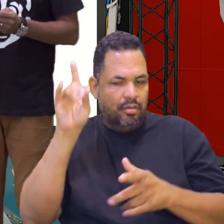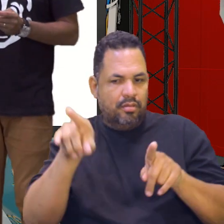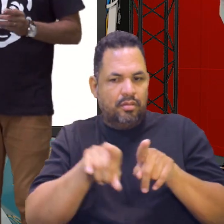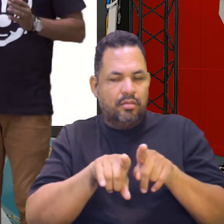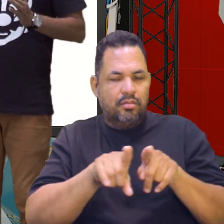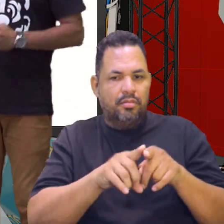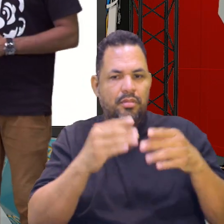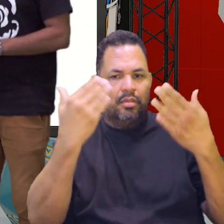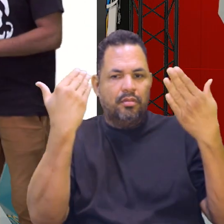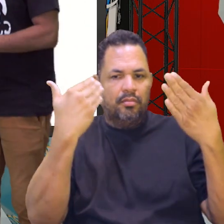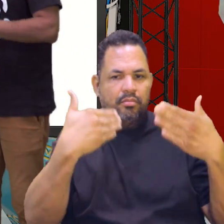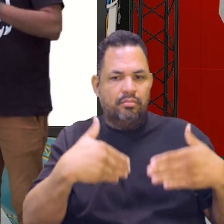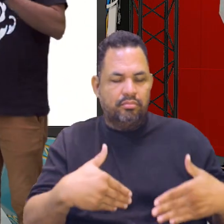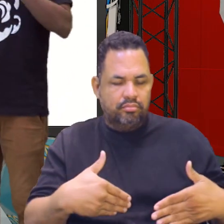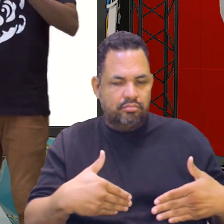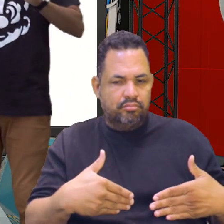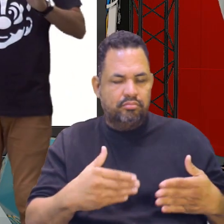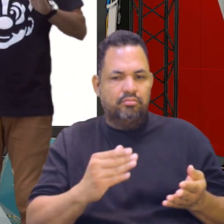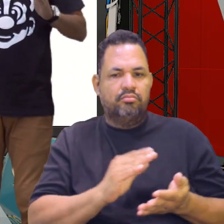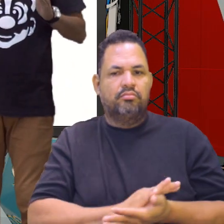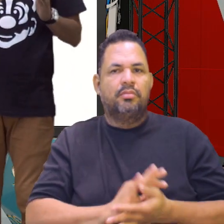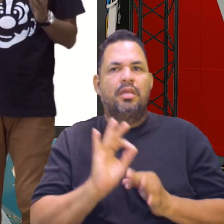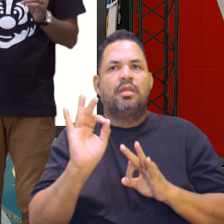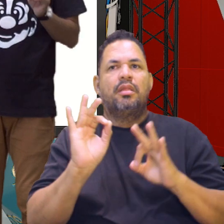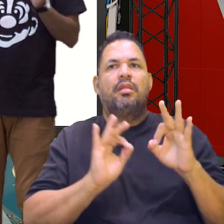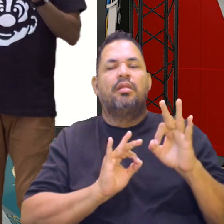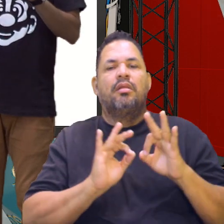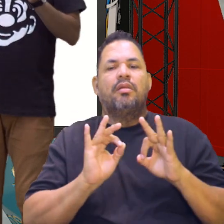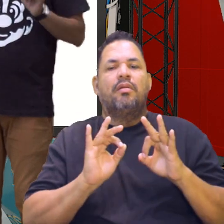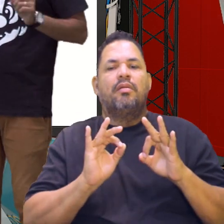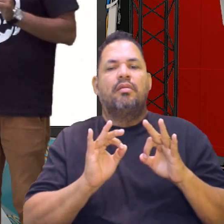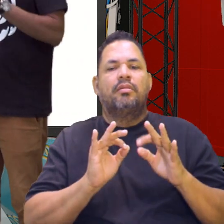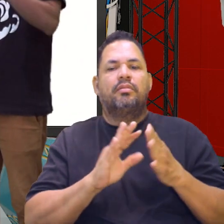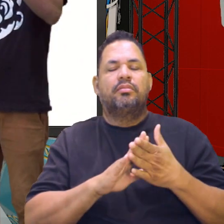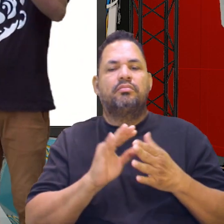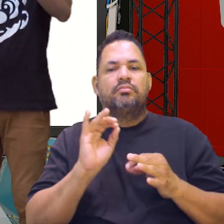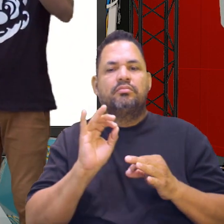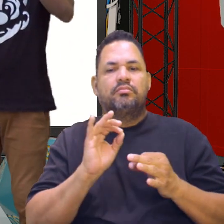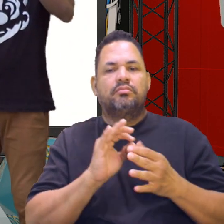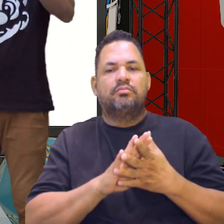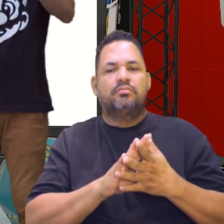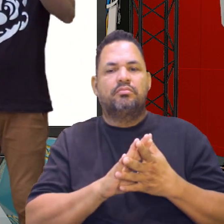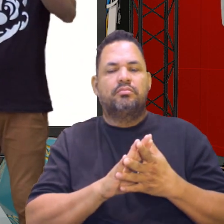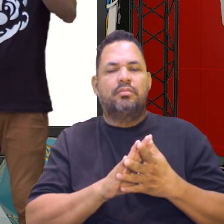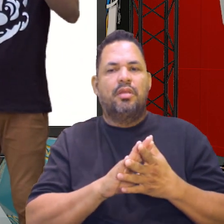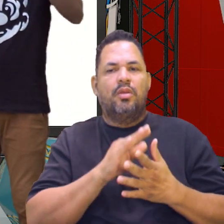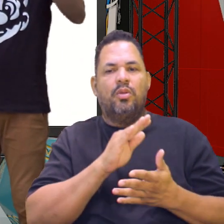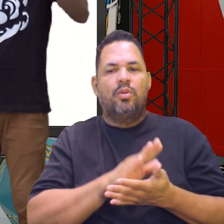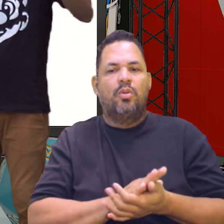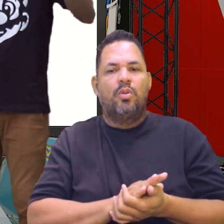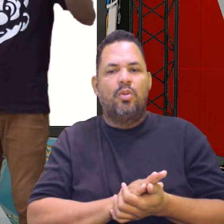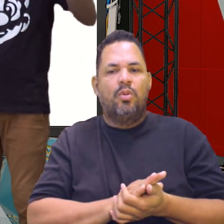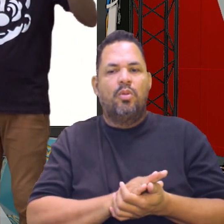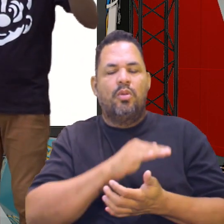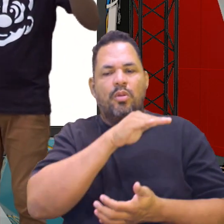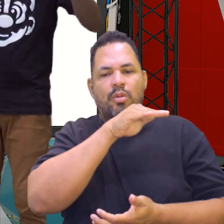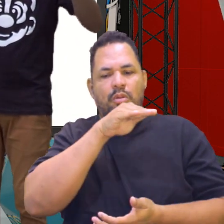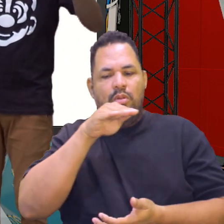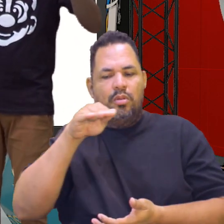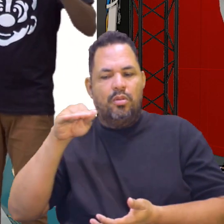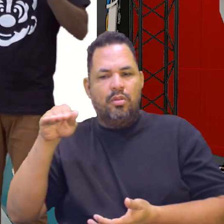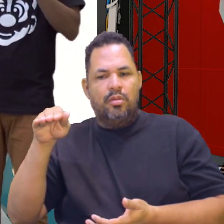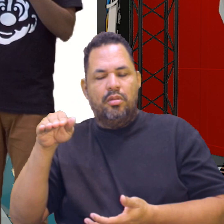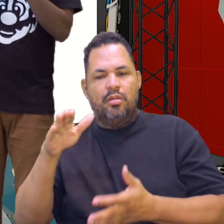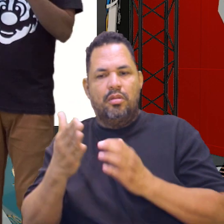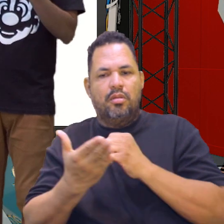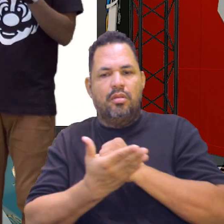na prova. Tá já o triângulo no plano cartesiano. Você vai lá no eixo horizontal, calcula a